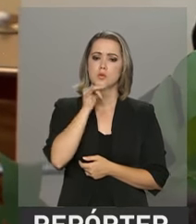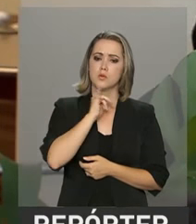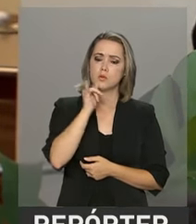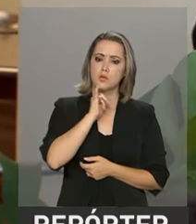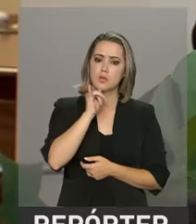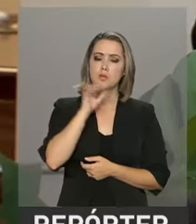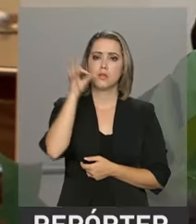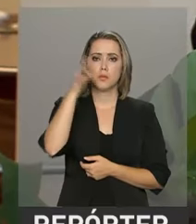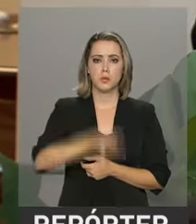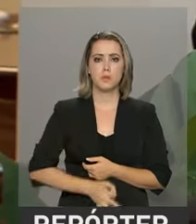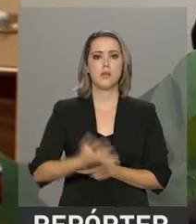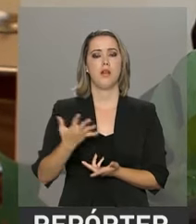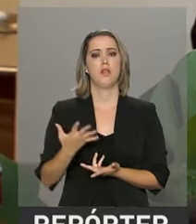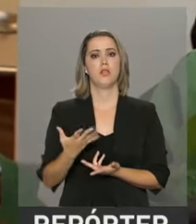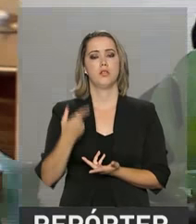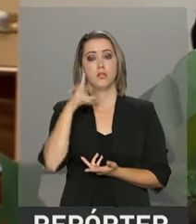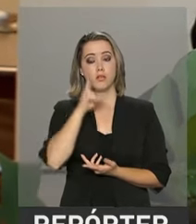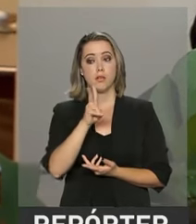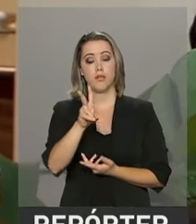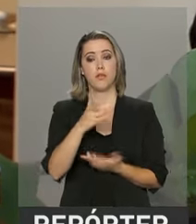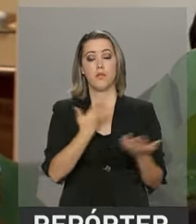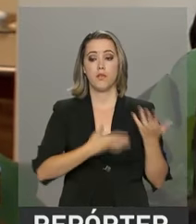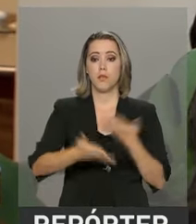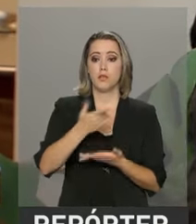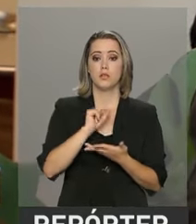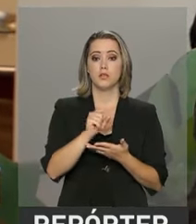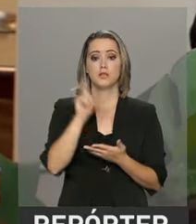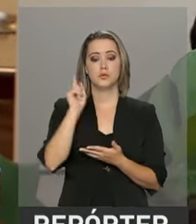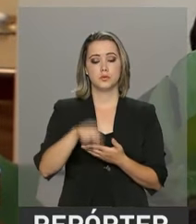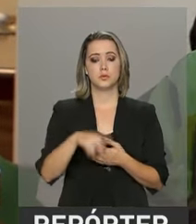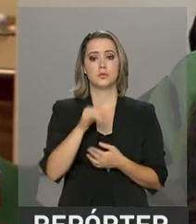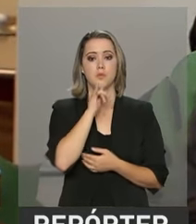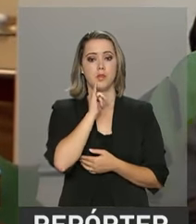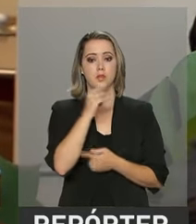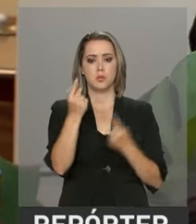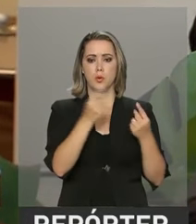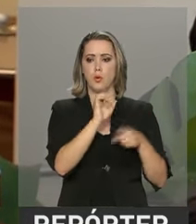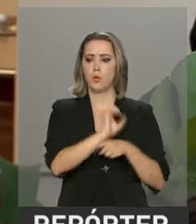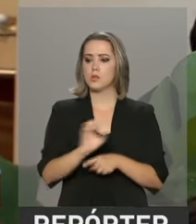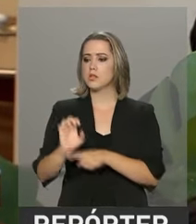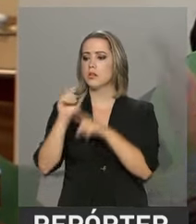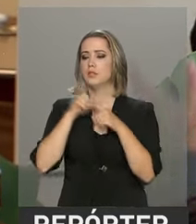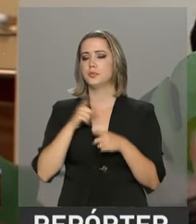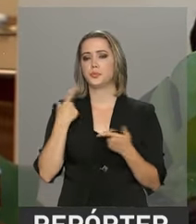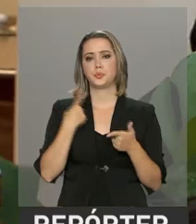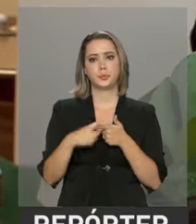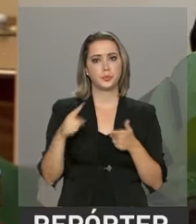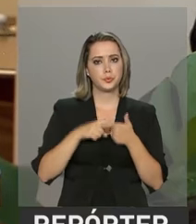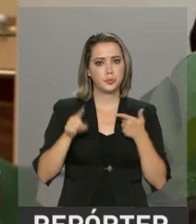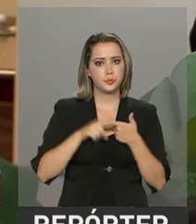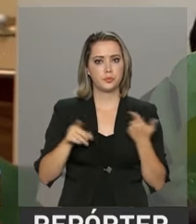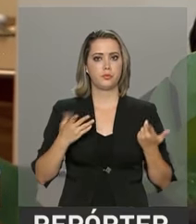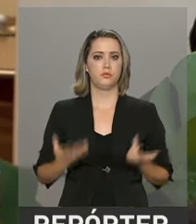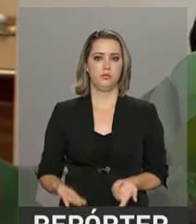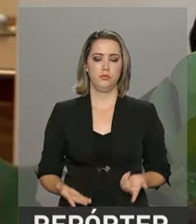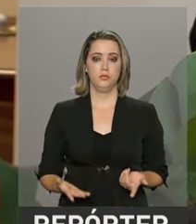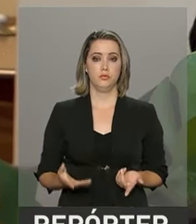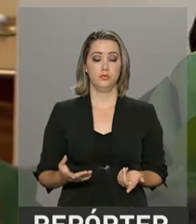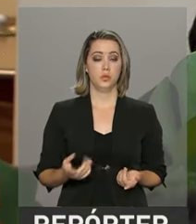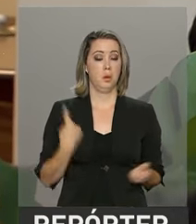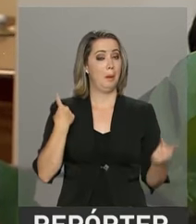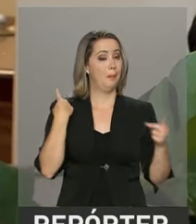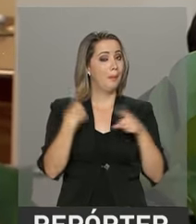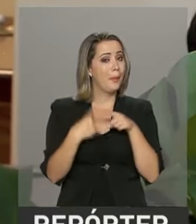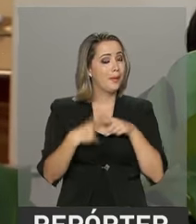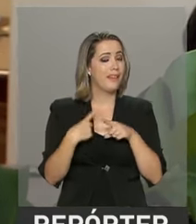objetivos dimensionáveis como é o caso de alguns estados que estão com grandes dificuldades em função